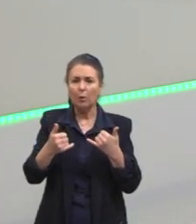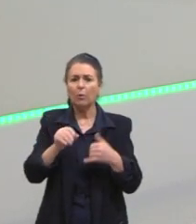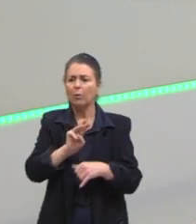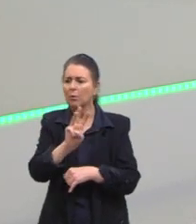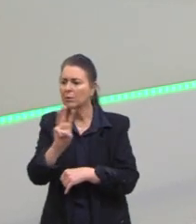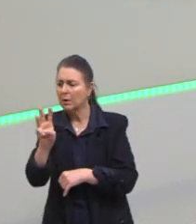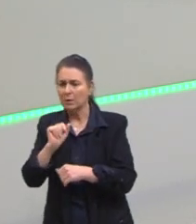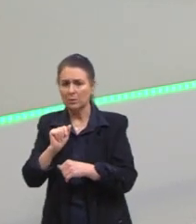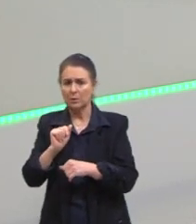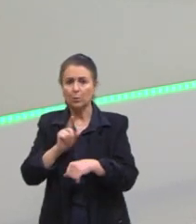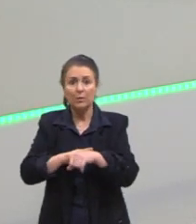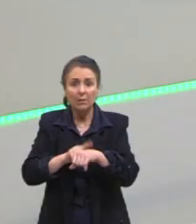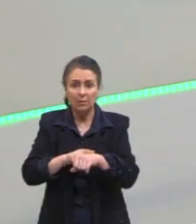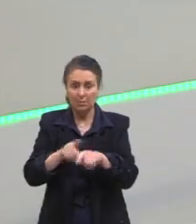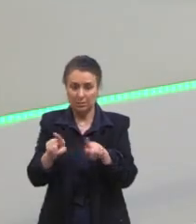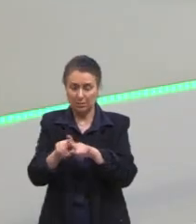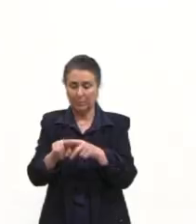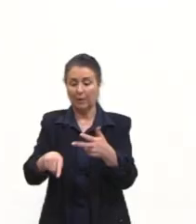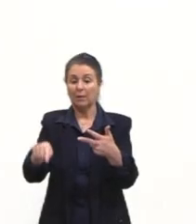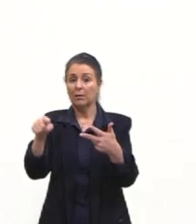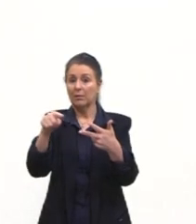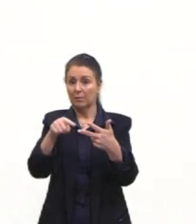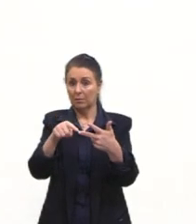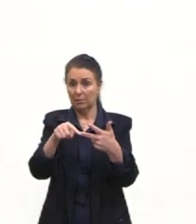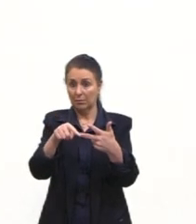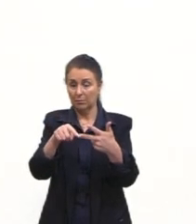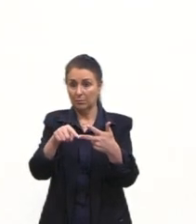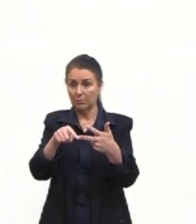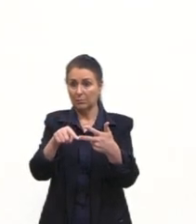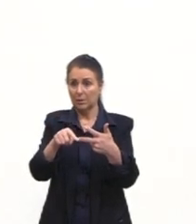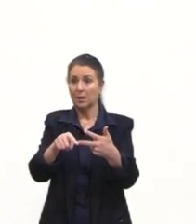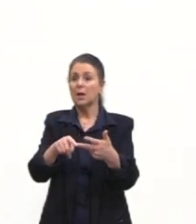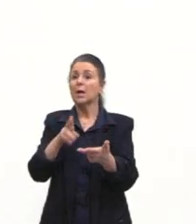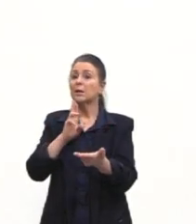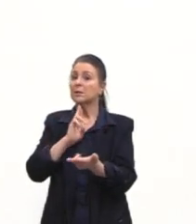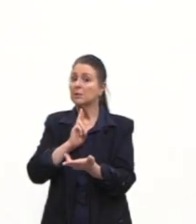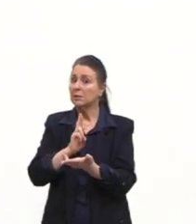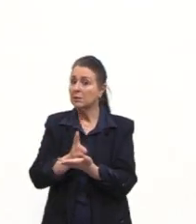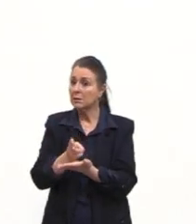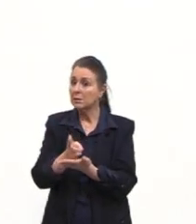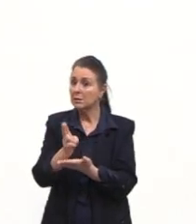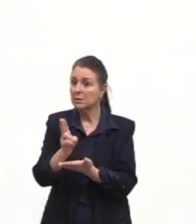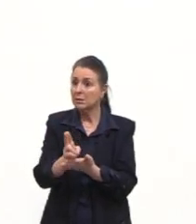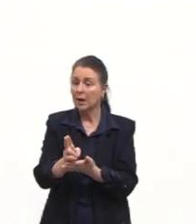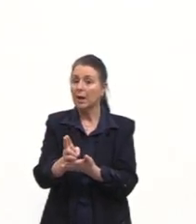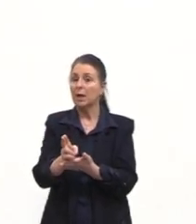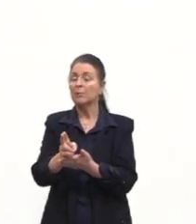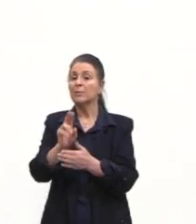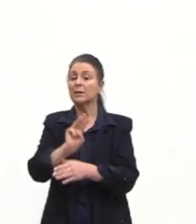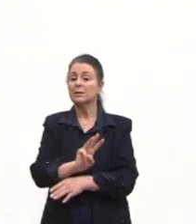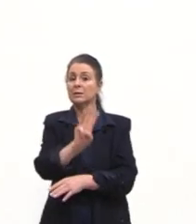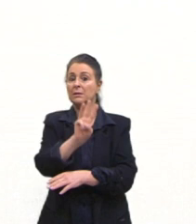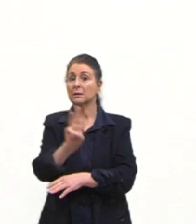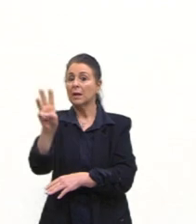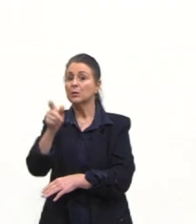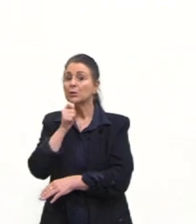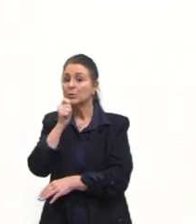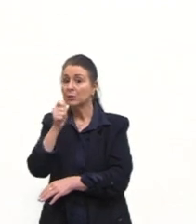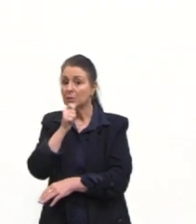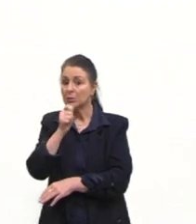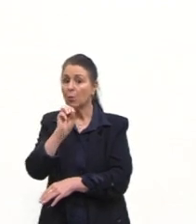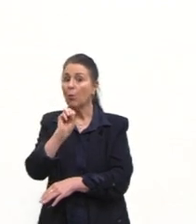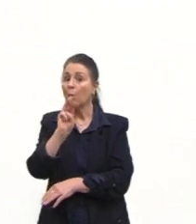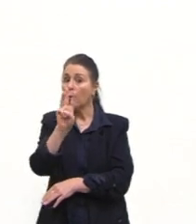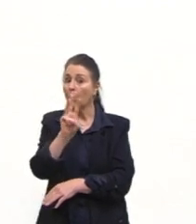foi veiculada. Terceiro, dê sempre preferência para sites jornalísticos ou sites